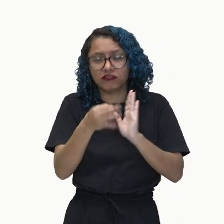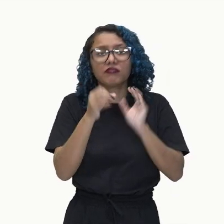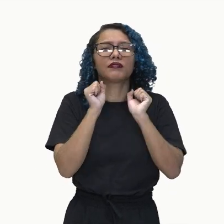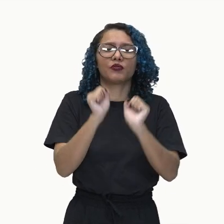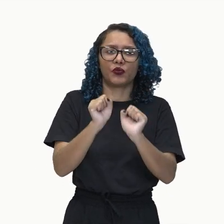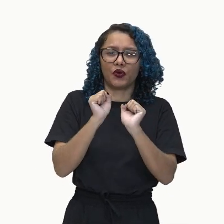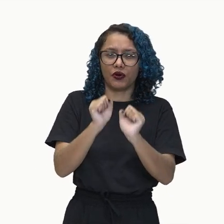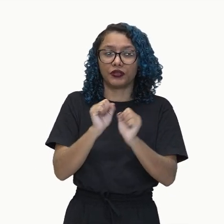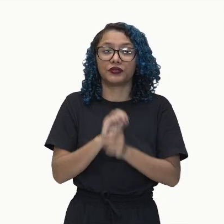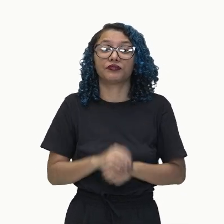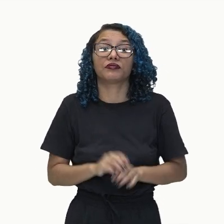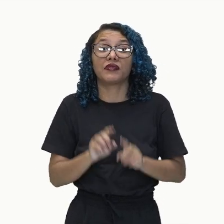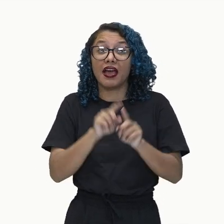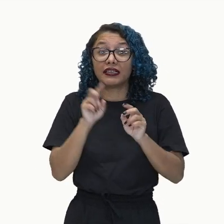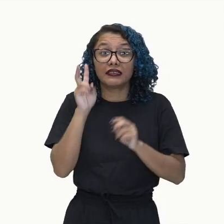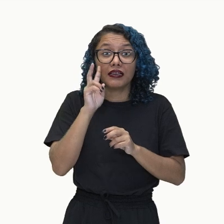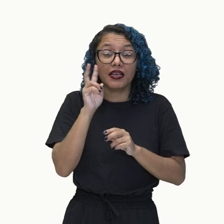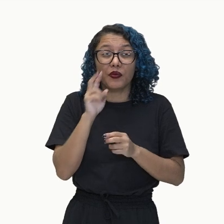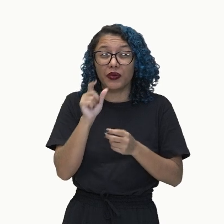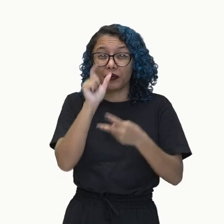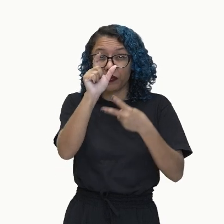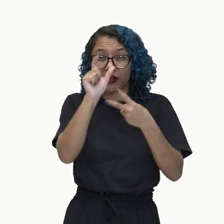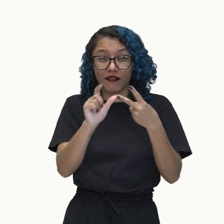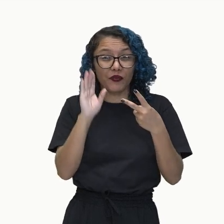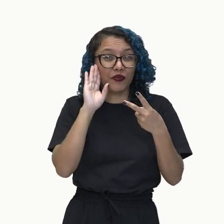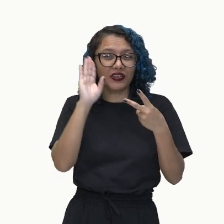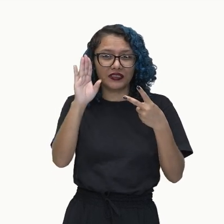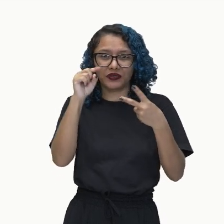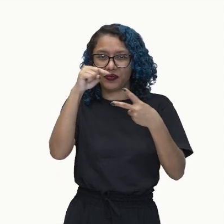descrever e analisar.